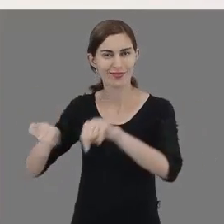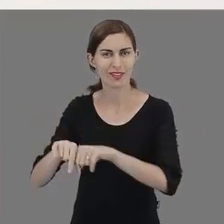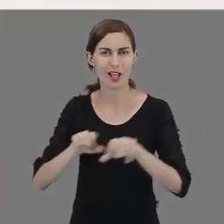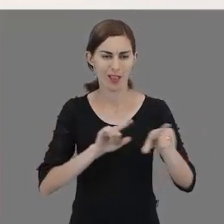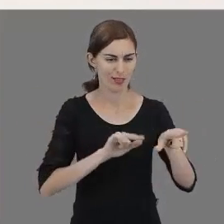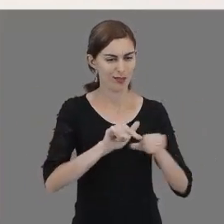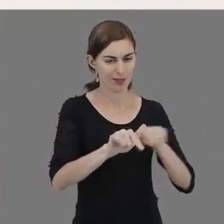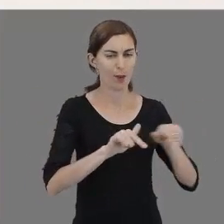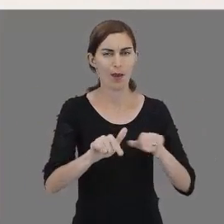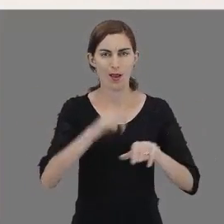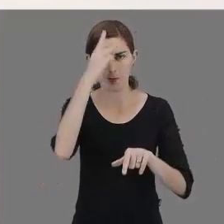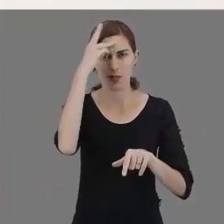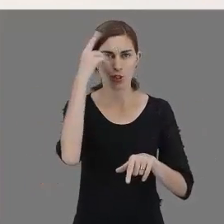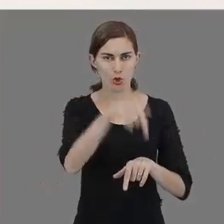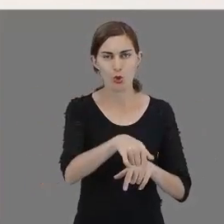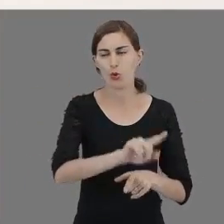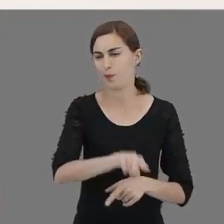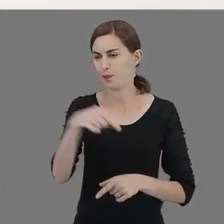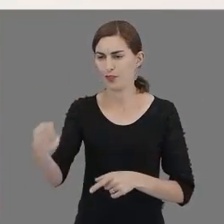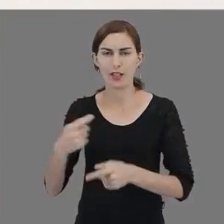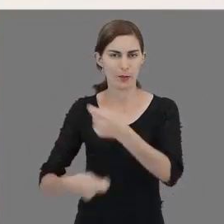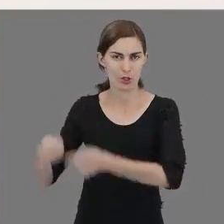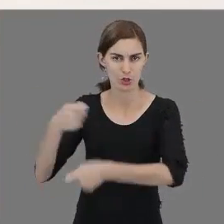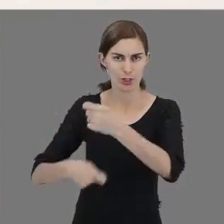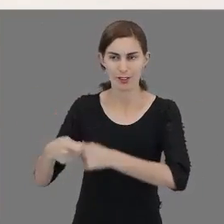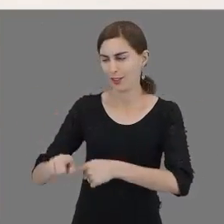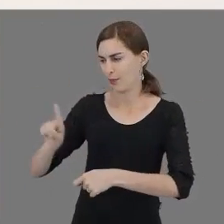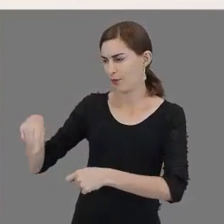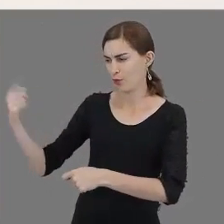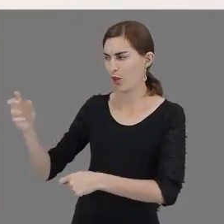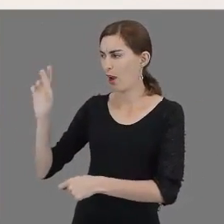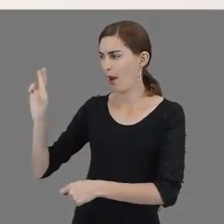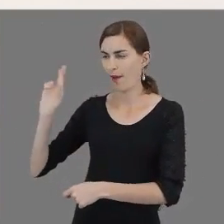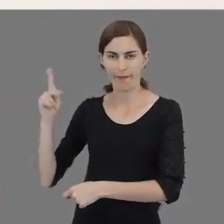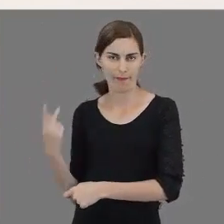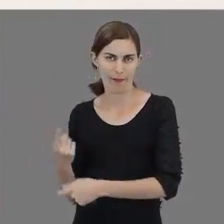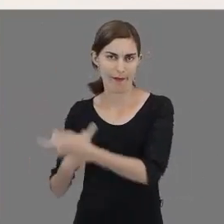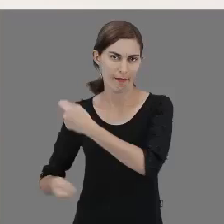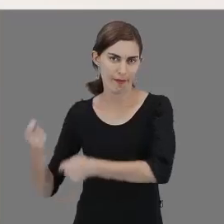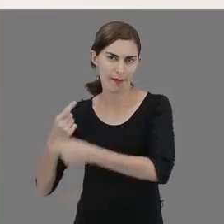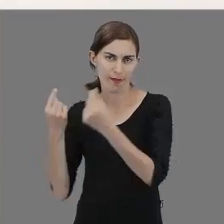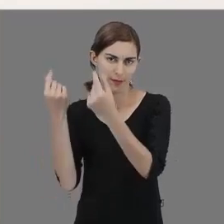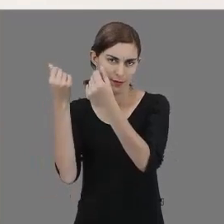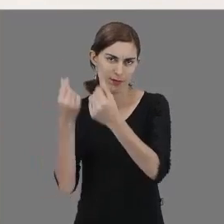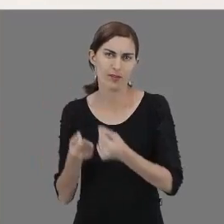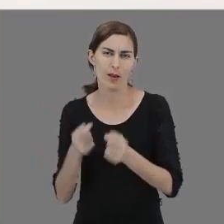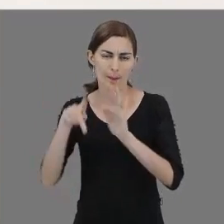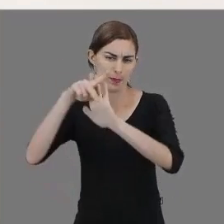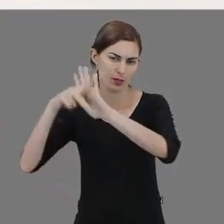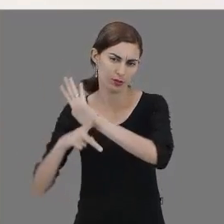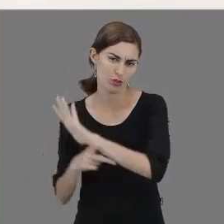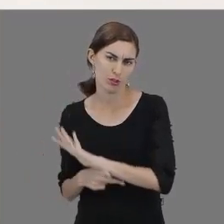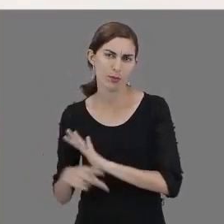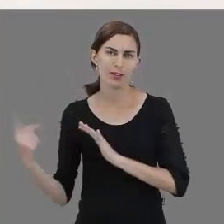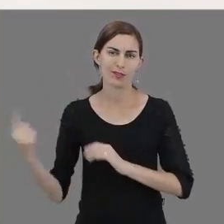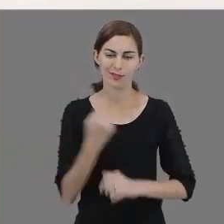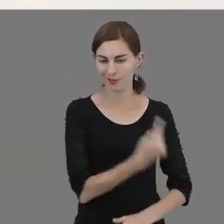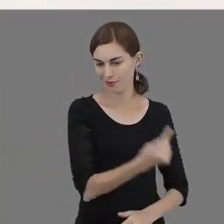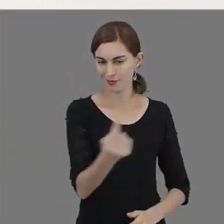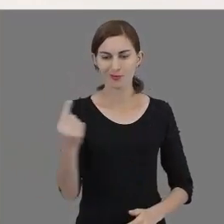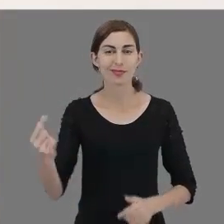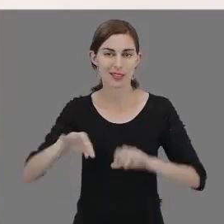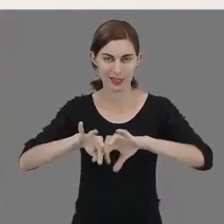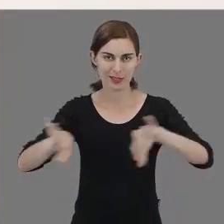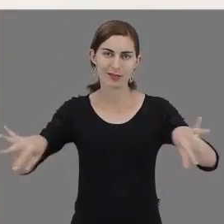tem o departamento de pessoal, o departamento administrativo, o departamento financeiro, de planejamento, e essa ideia de departamentalização já veio